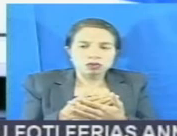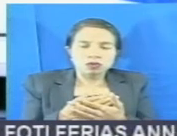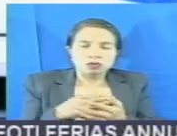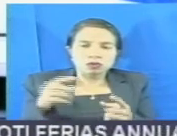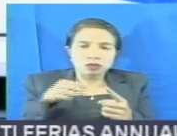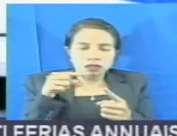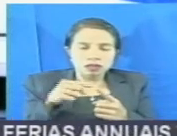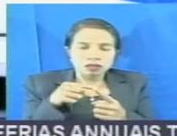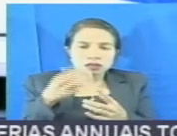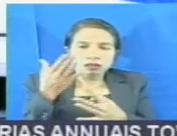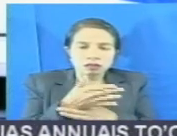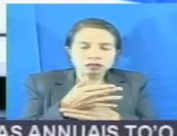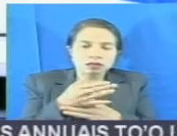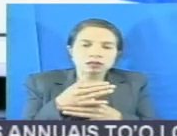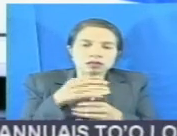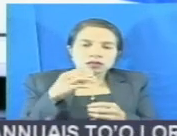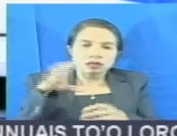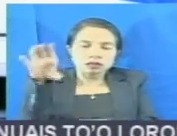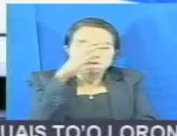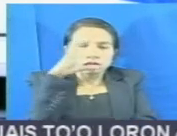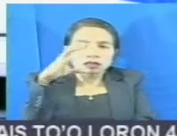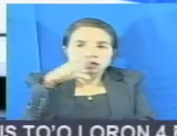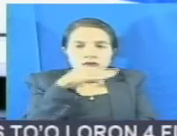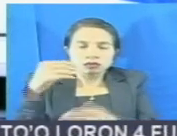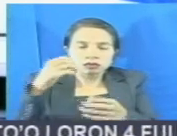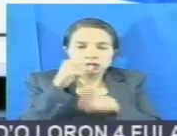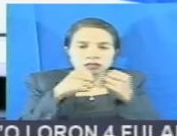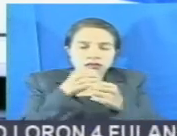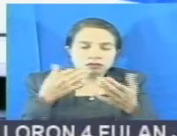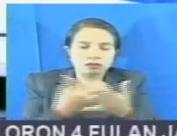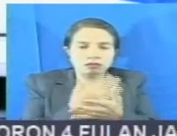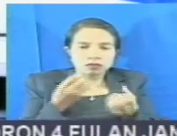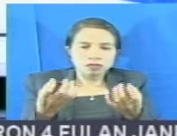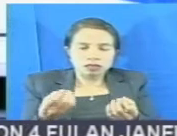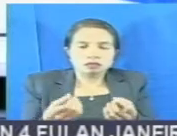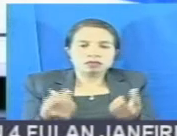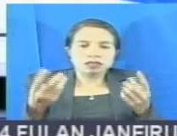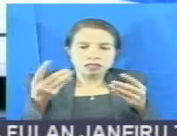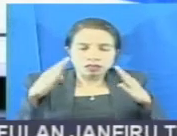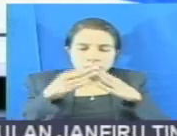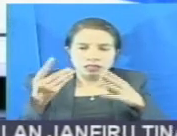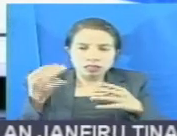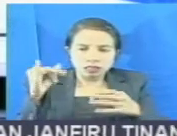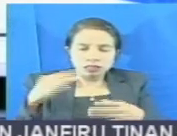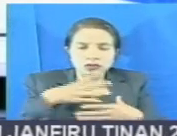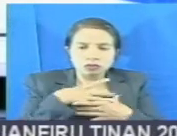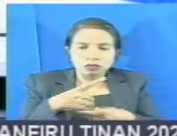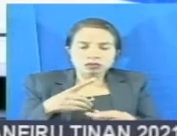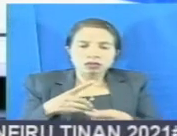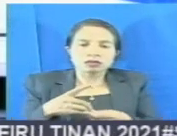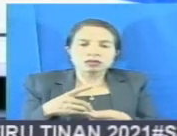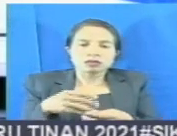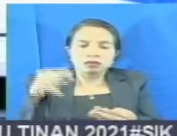kon tamana lorong bot natalu anovu sira bora kli populasaun ya capital Dili akara ko gosta tu viagem